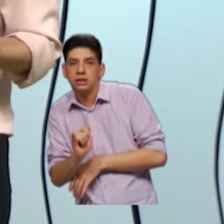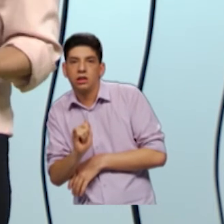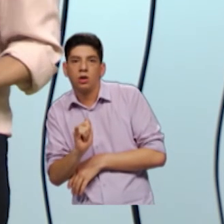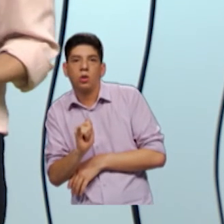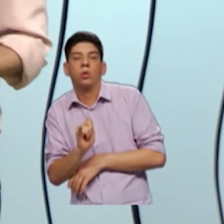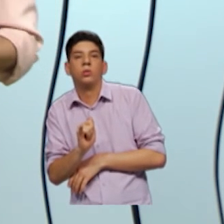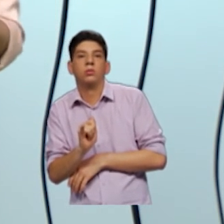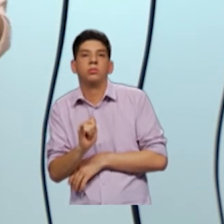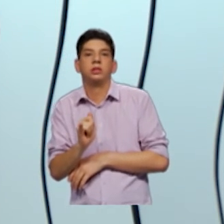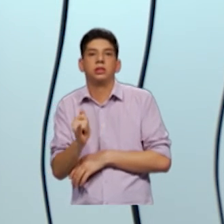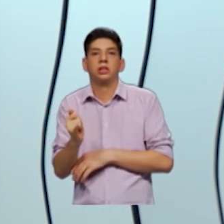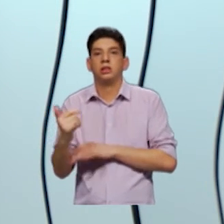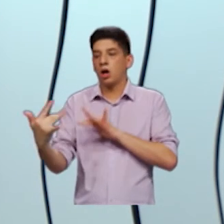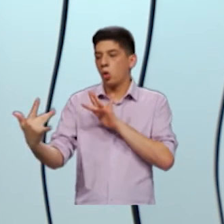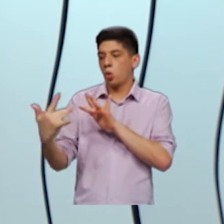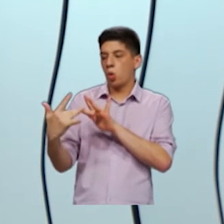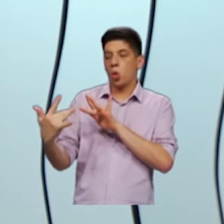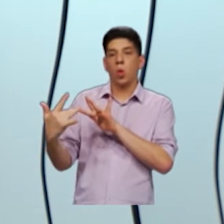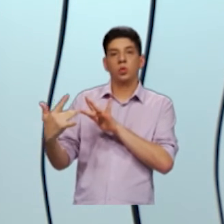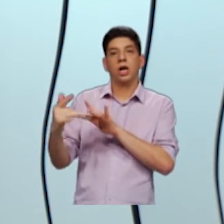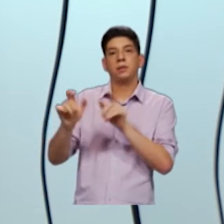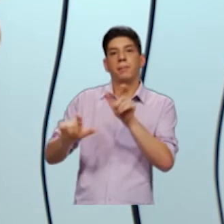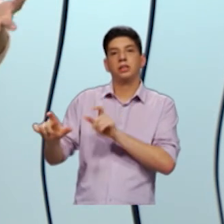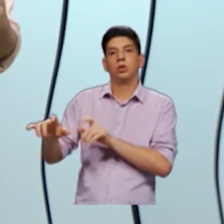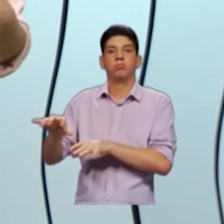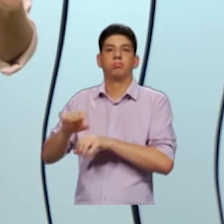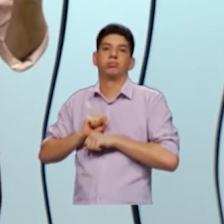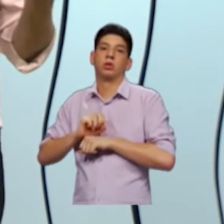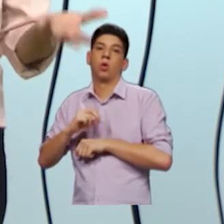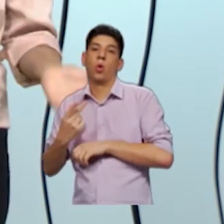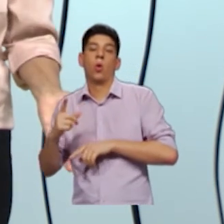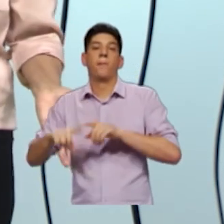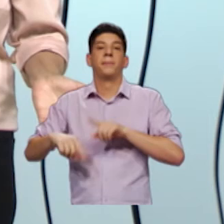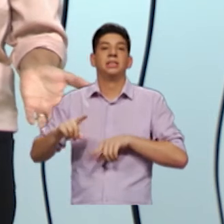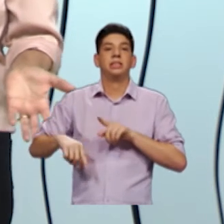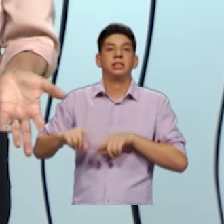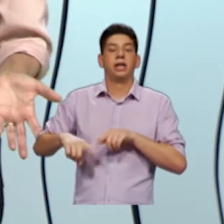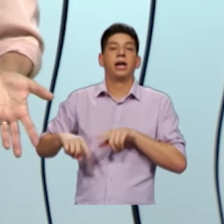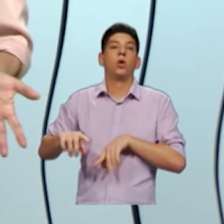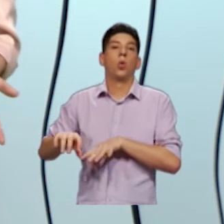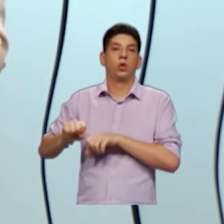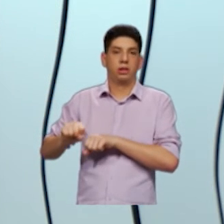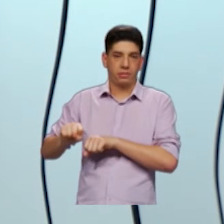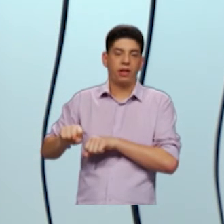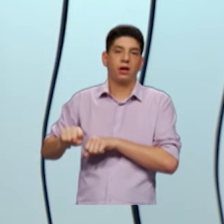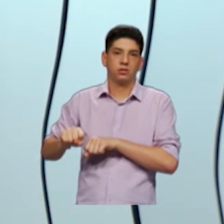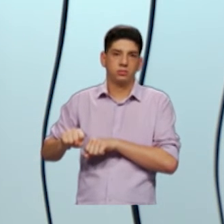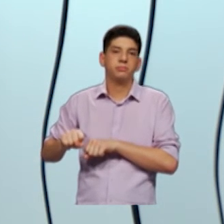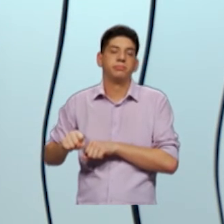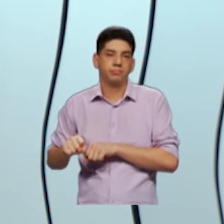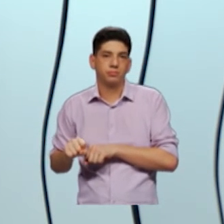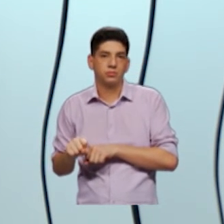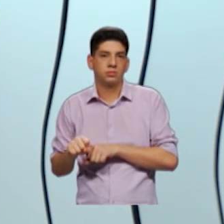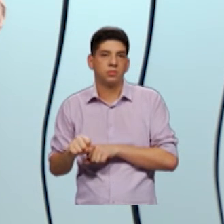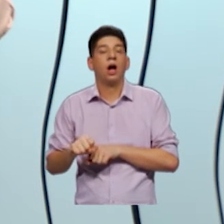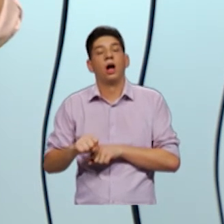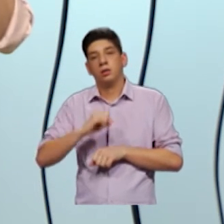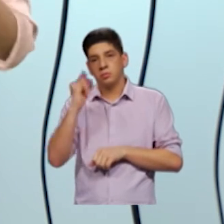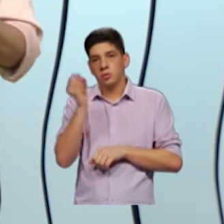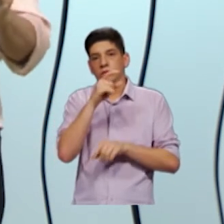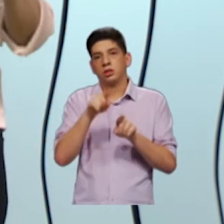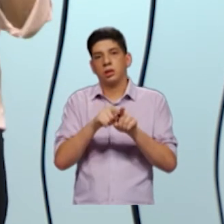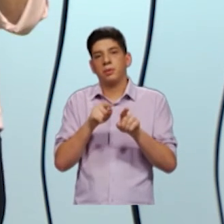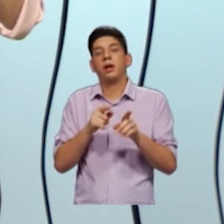evitar o contato ou com pessoas contaminadas ou com objetos que estejam aí contaminados. Vale usar aí